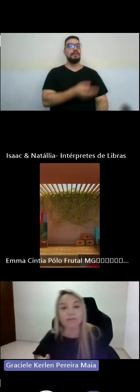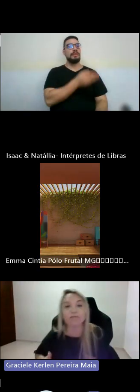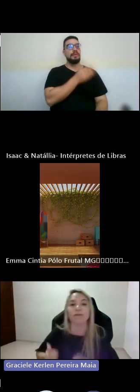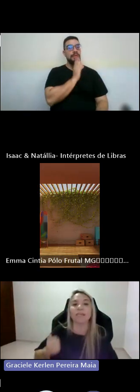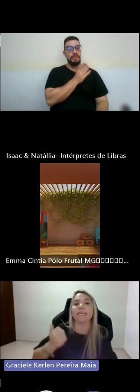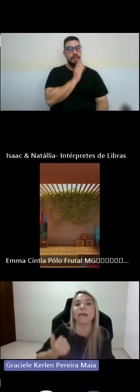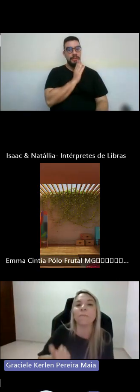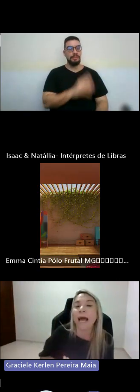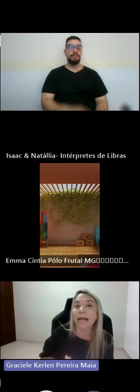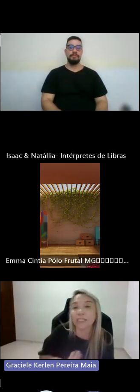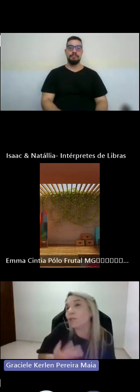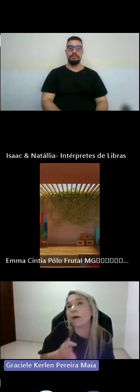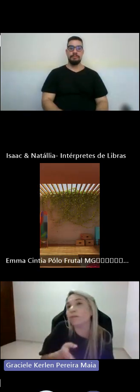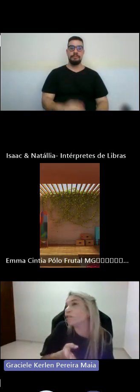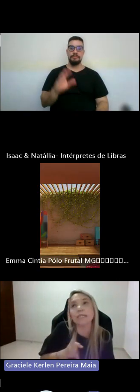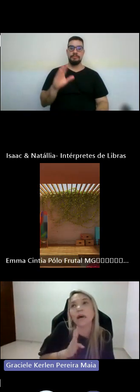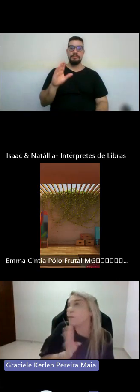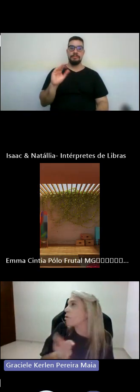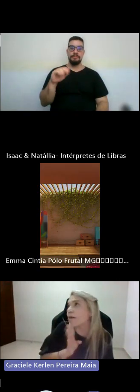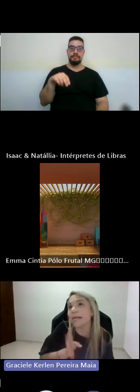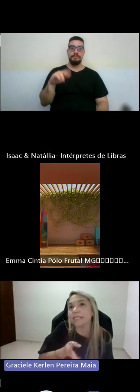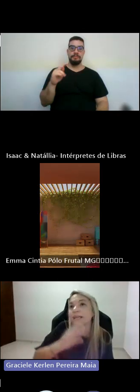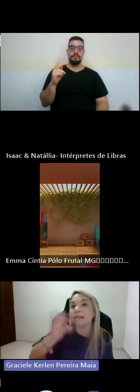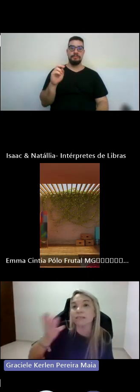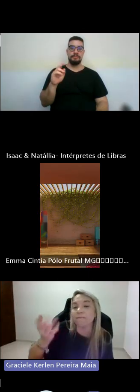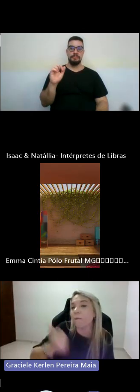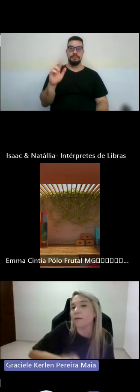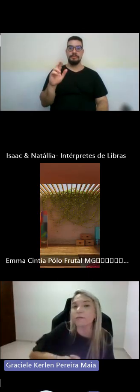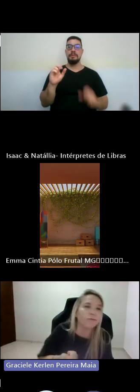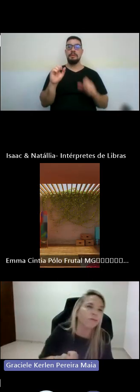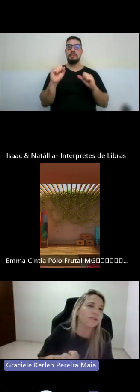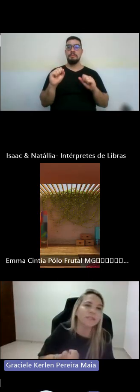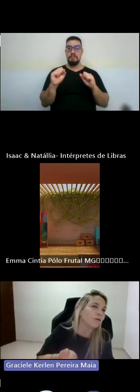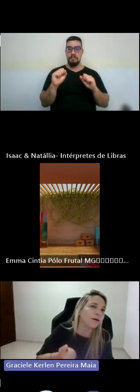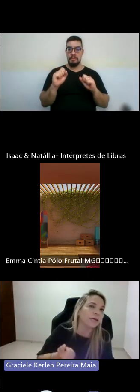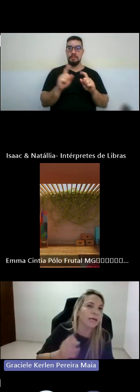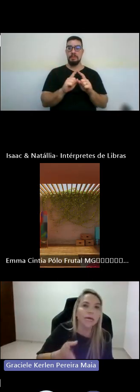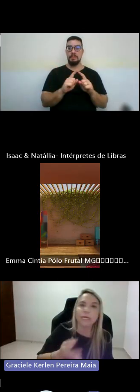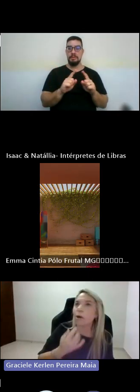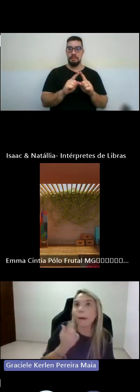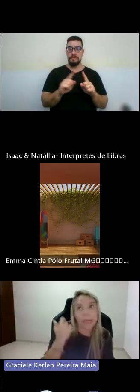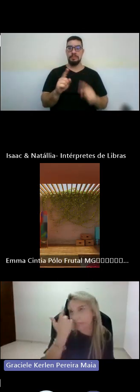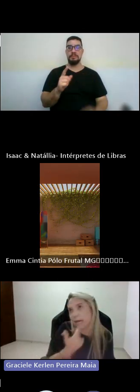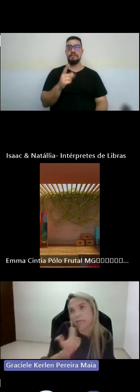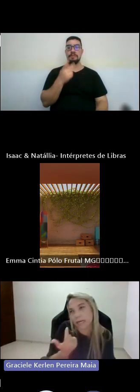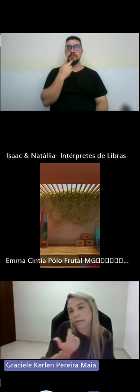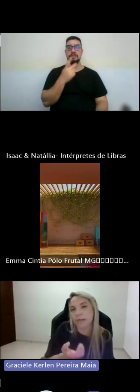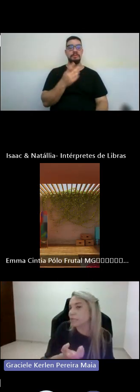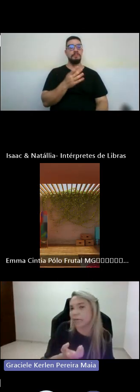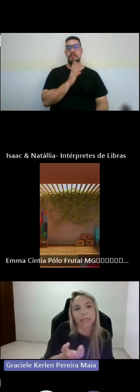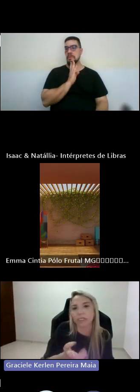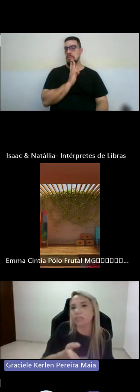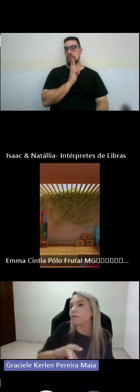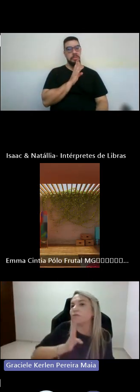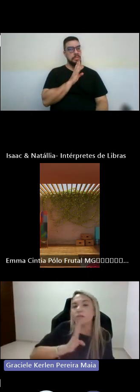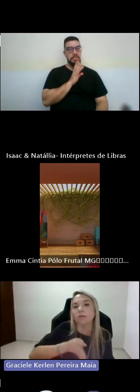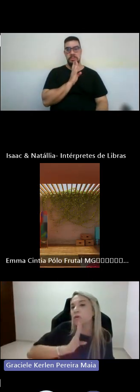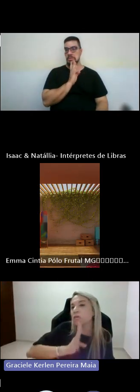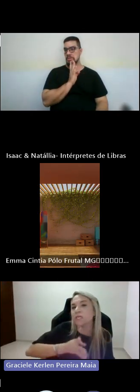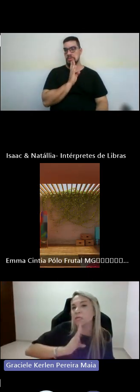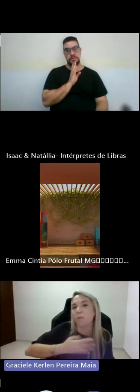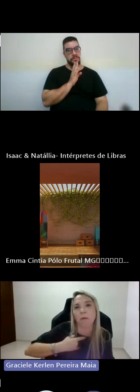O sinal de conhecer, a gente pode utilizar o não conhecer dessa forma que a Silvinha citou aí, que é o balançar da cabeça negativa